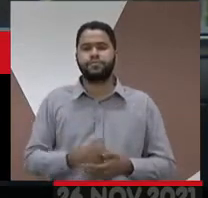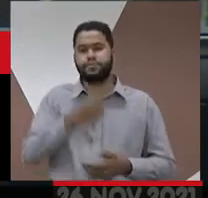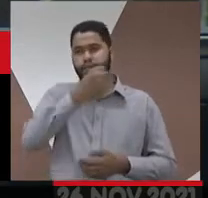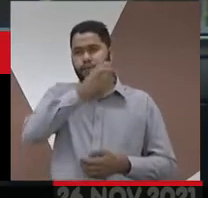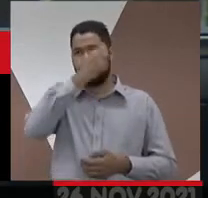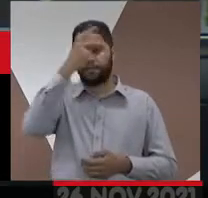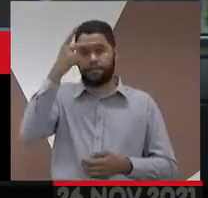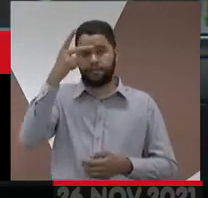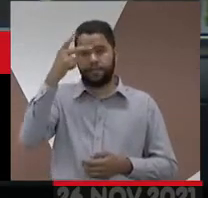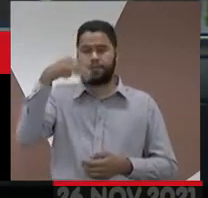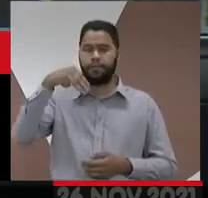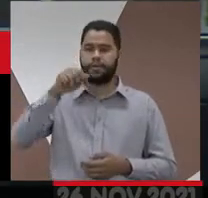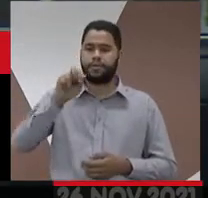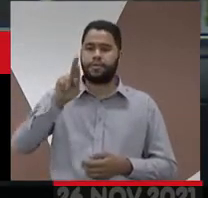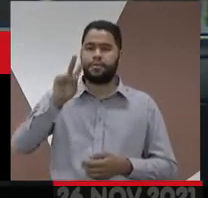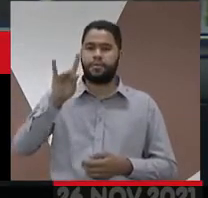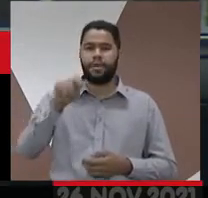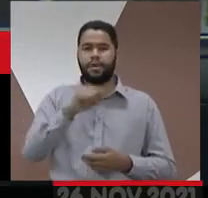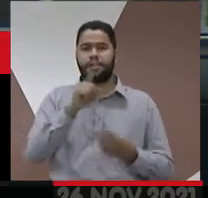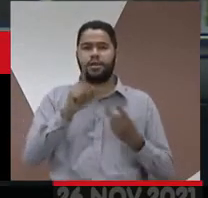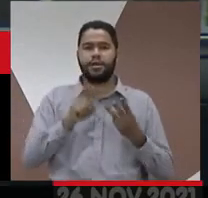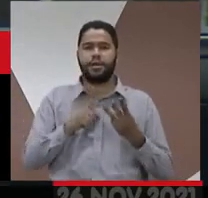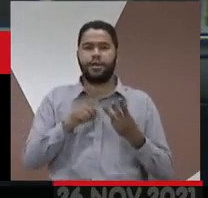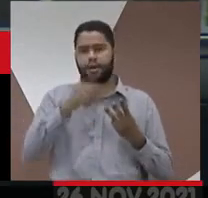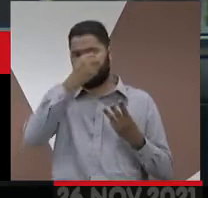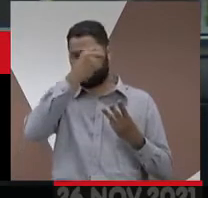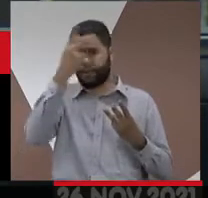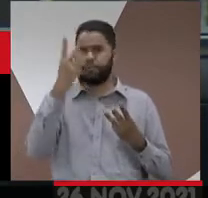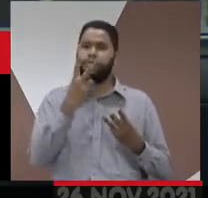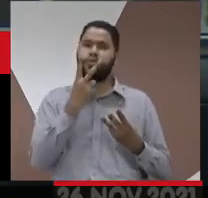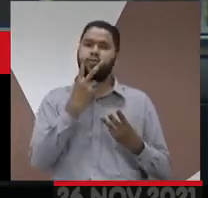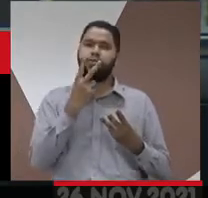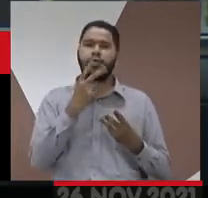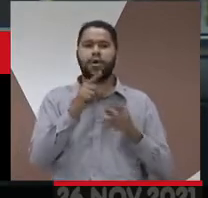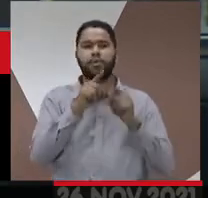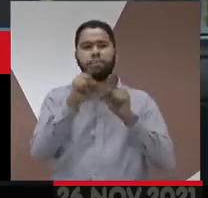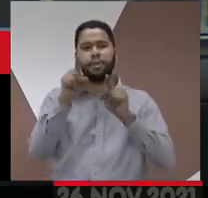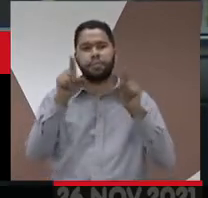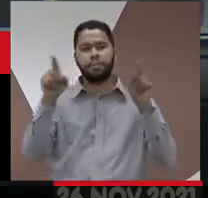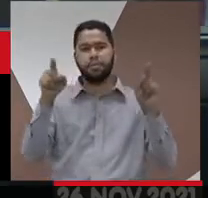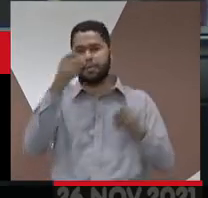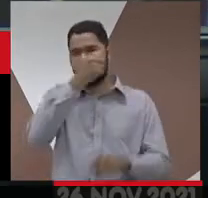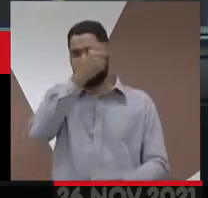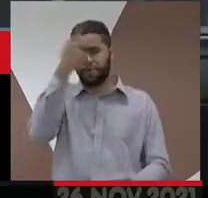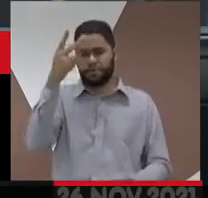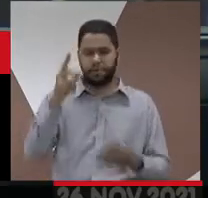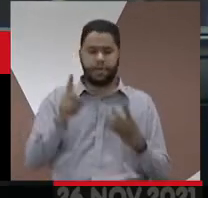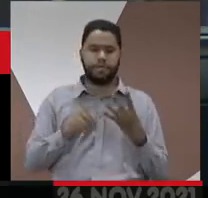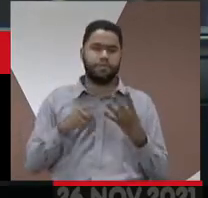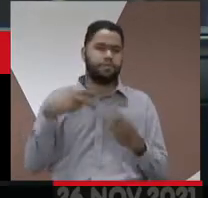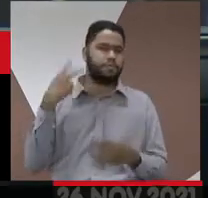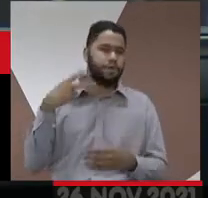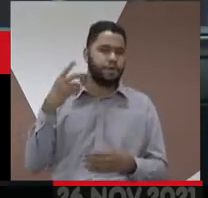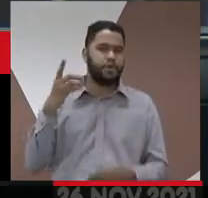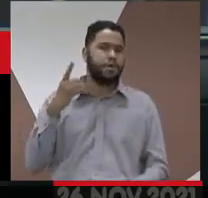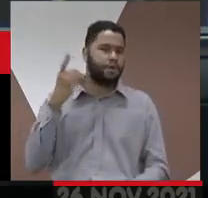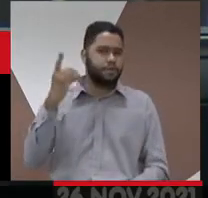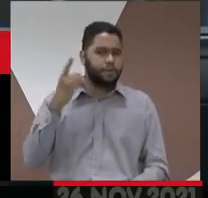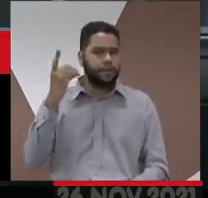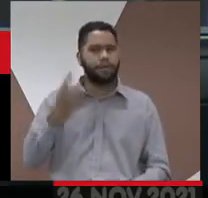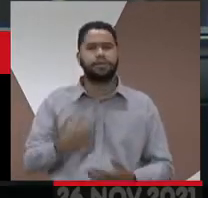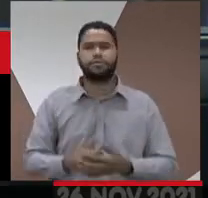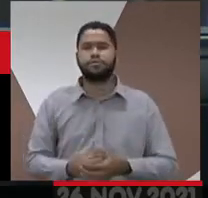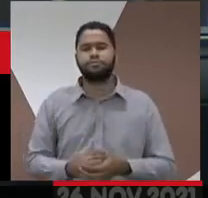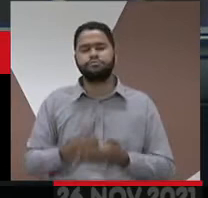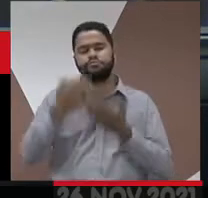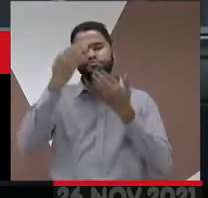prefeita Marília, prefeito Vitória, aos prefeitos aqui presentes, vereadores, deputados,